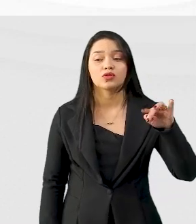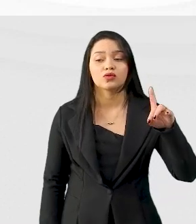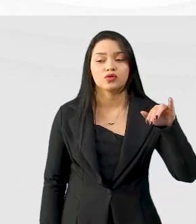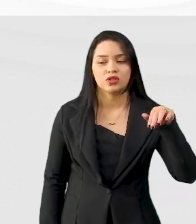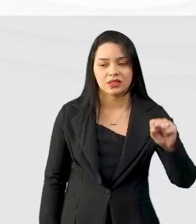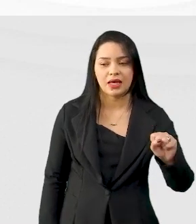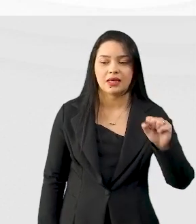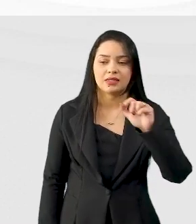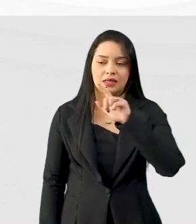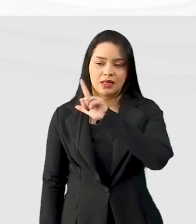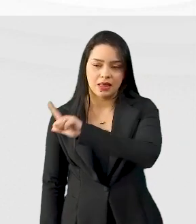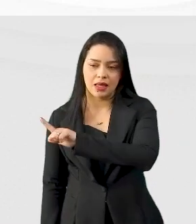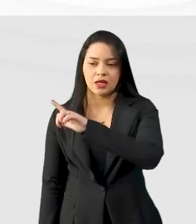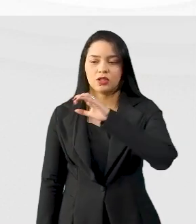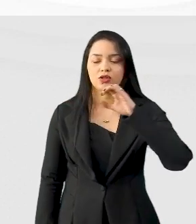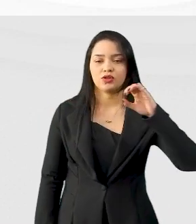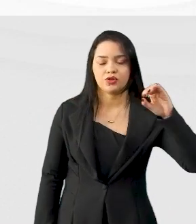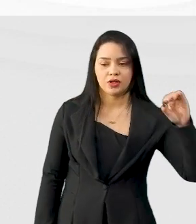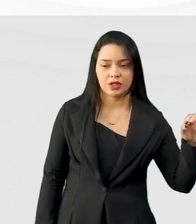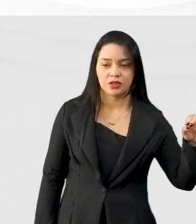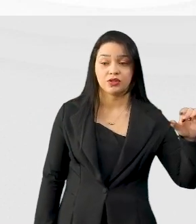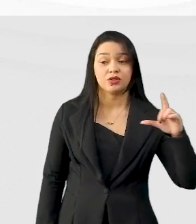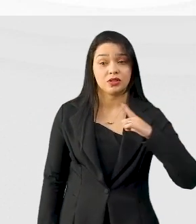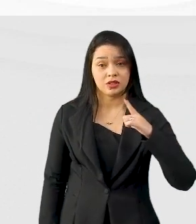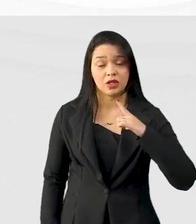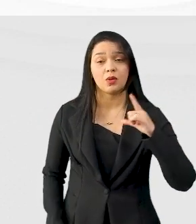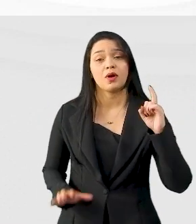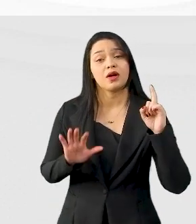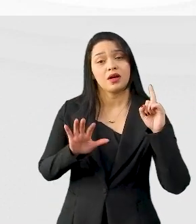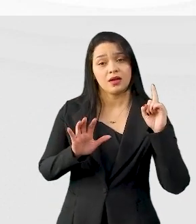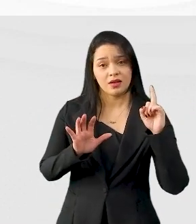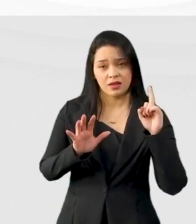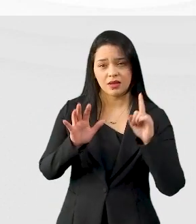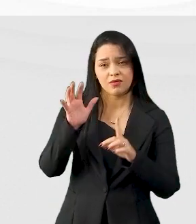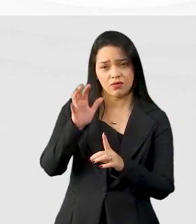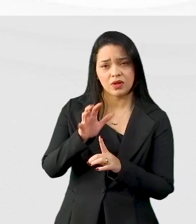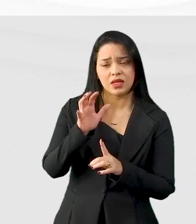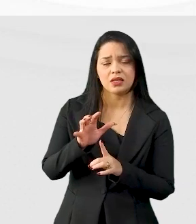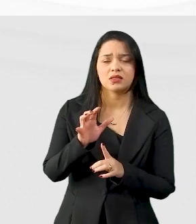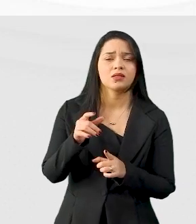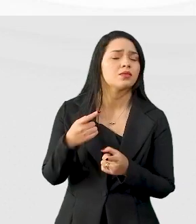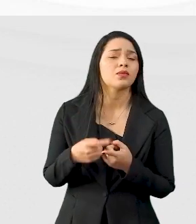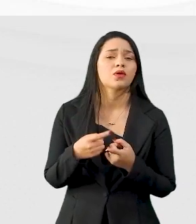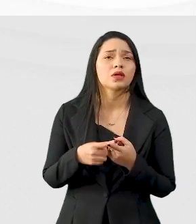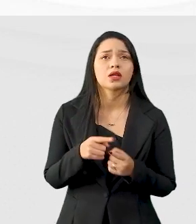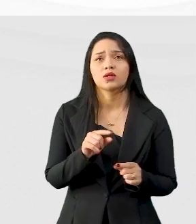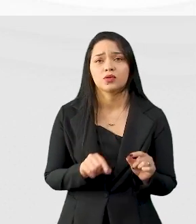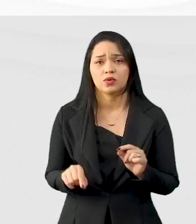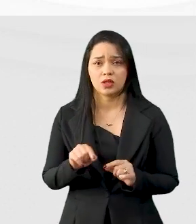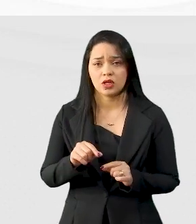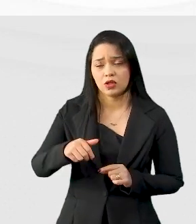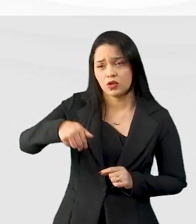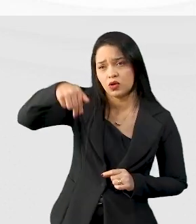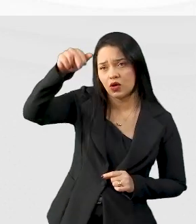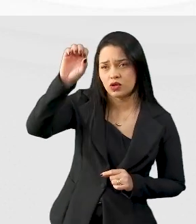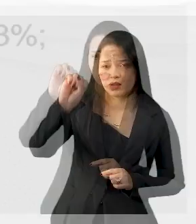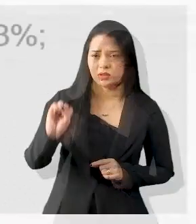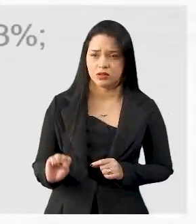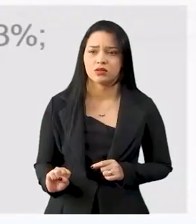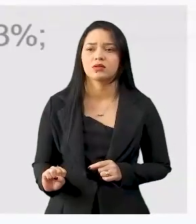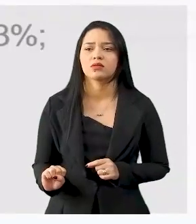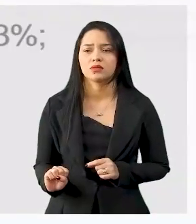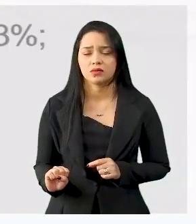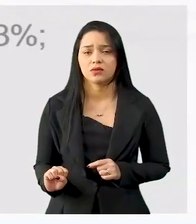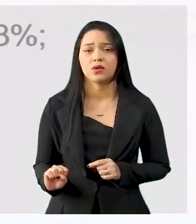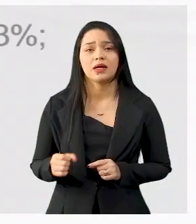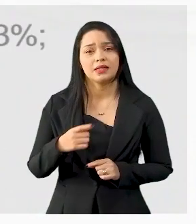sentido leste-oeste. Isso vai ter uma influência muito grande. Tá? Por quê, Marcos? No sentido norte-sul, no sentido de latitude,